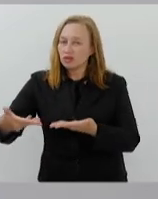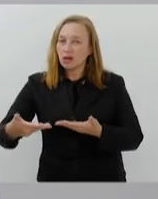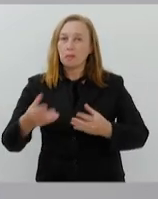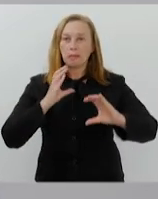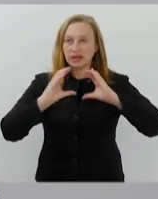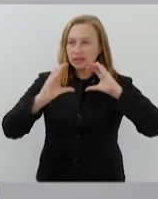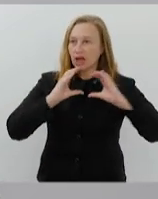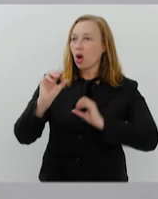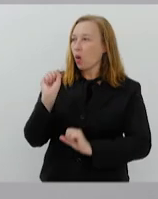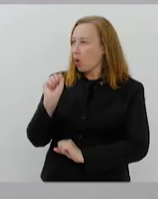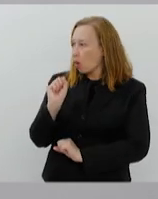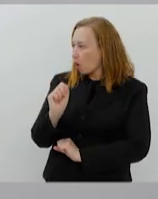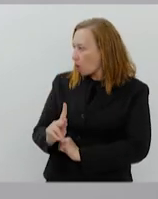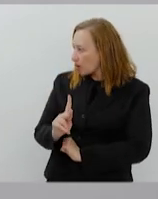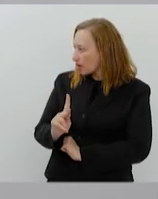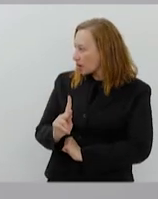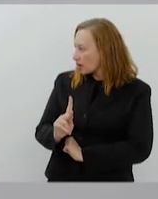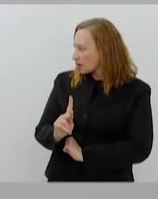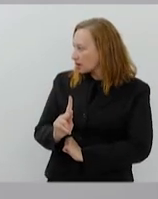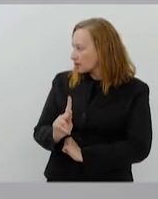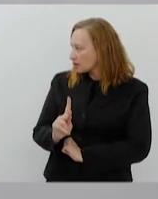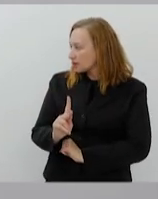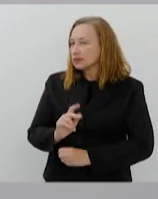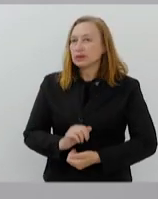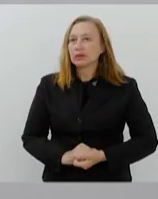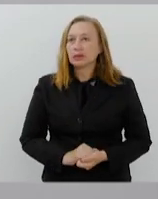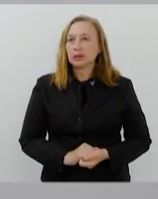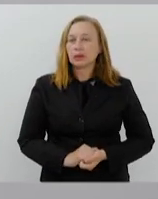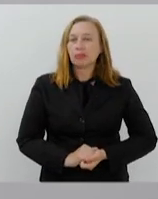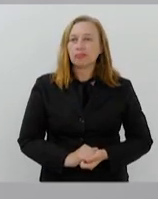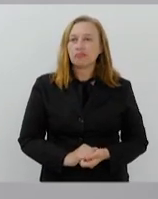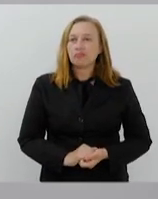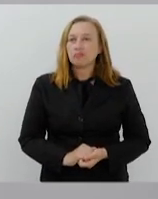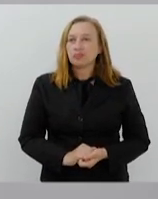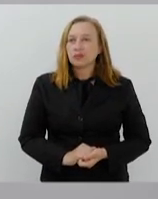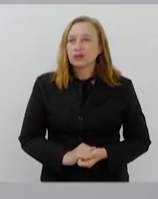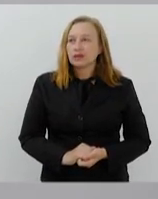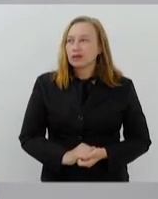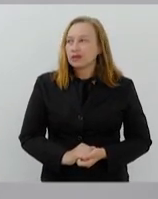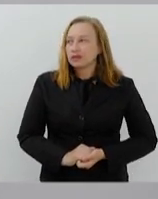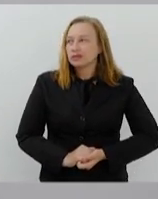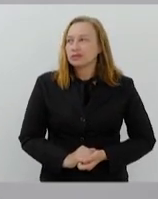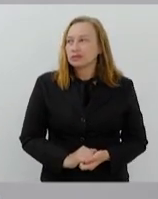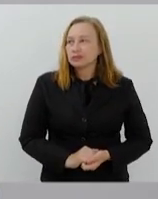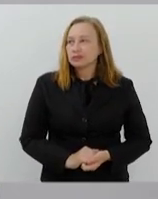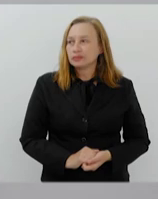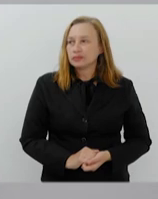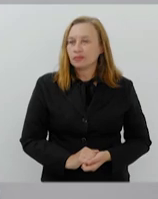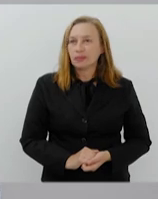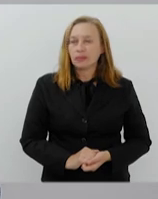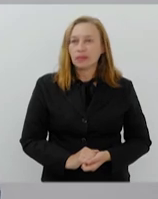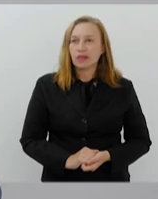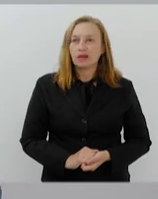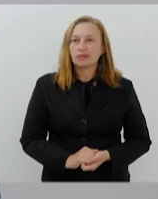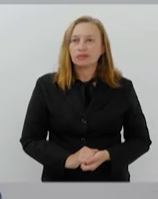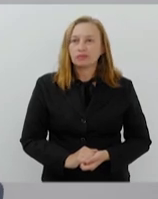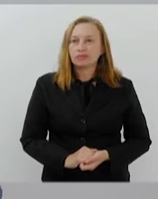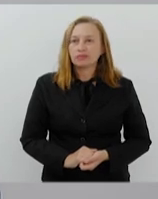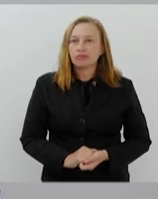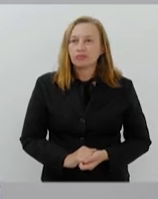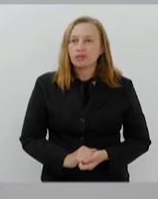acontecer só que isso não não é matéria da CPI isso aí é só questão do gosto musical quem gosta de ouvir o governador